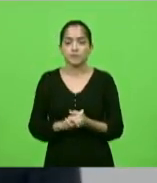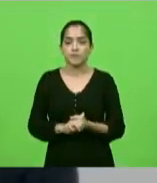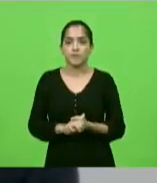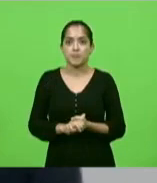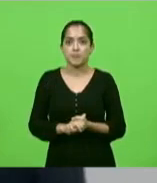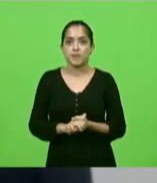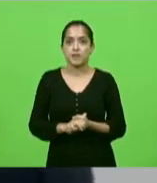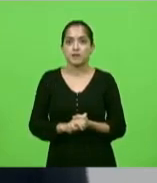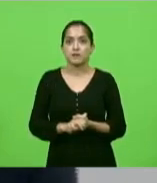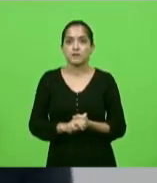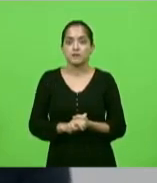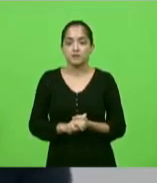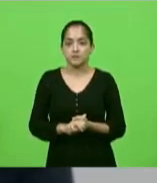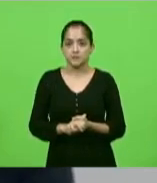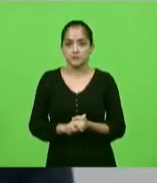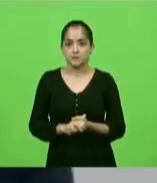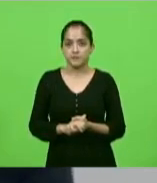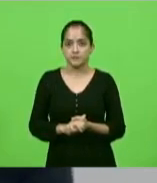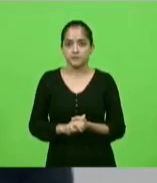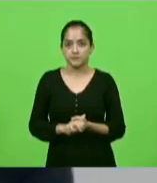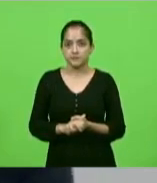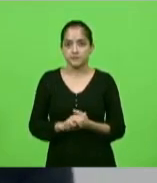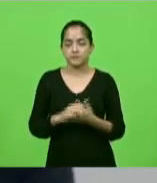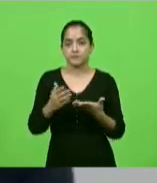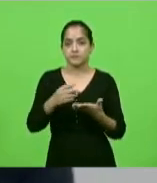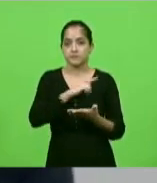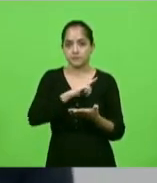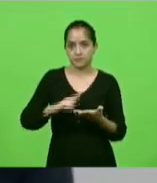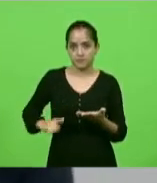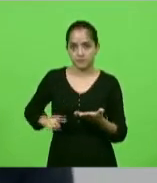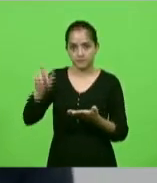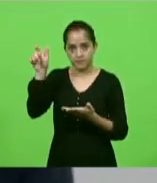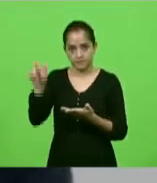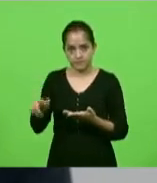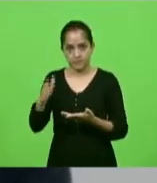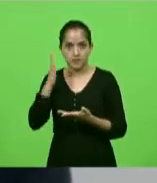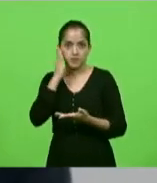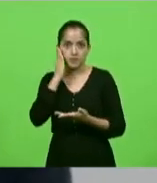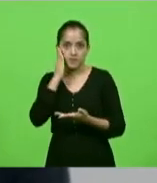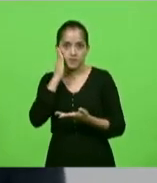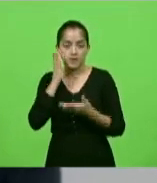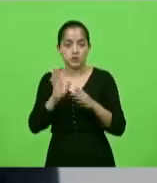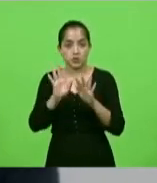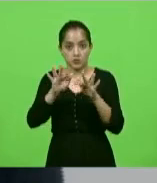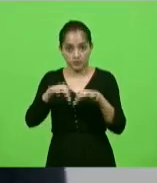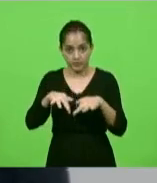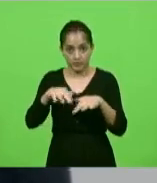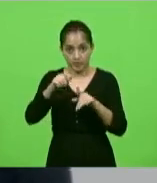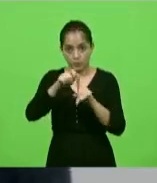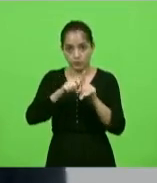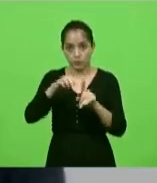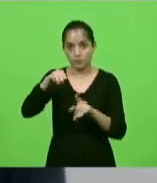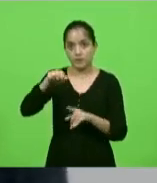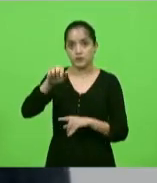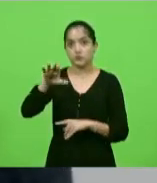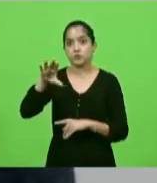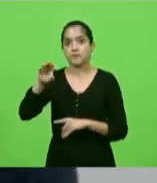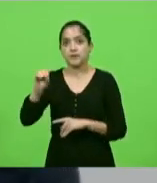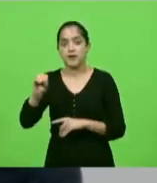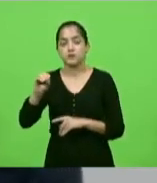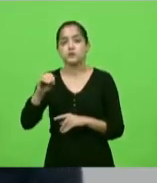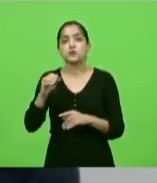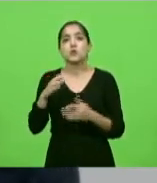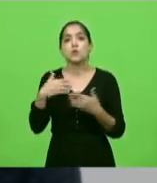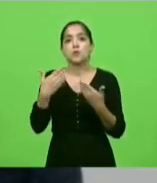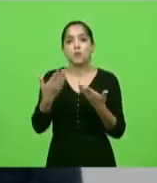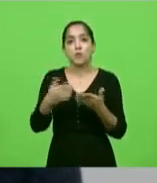injusto. Logo, na hipótese do senhor governador ter tomado conhecimento dos fatos já no final de março, ou